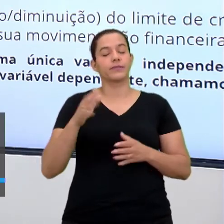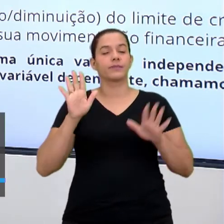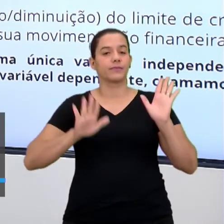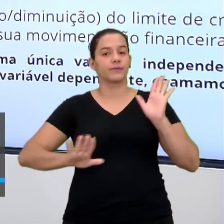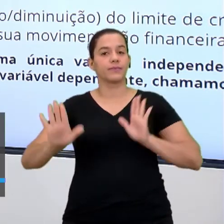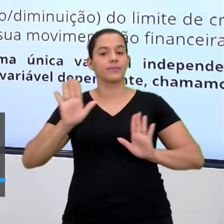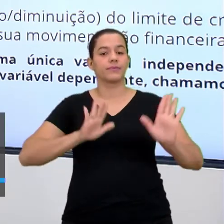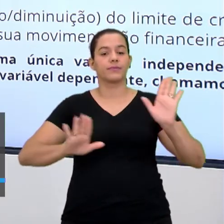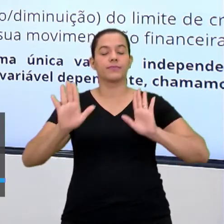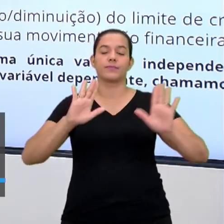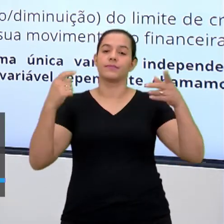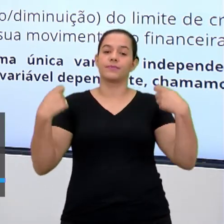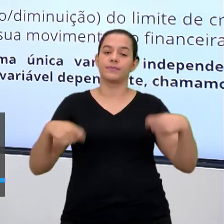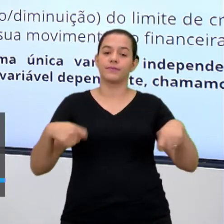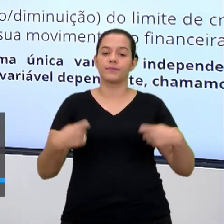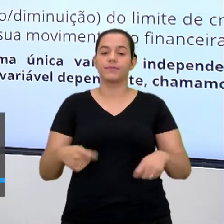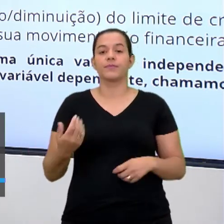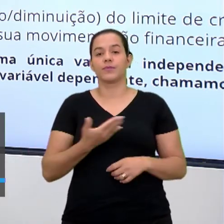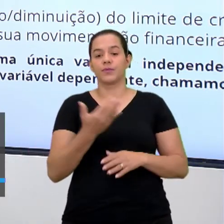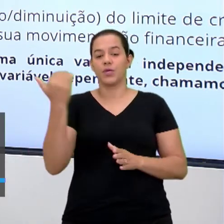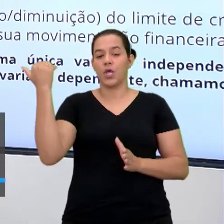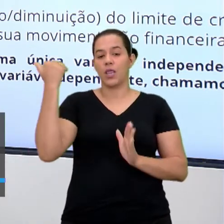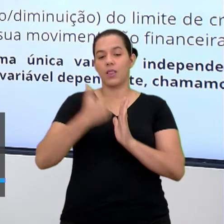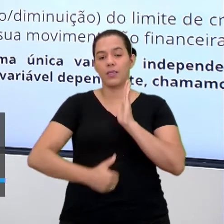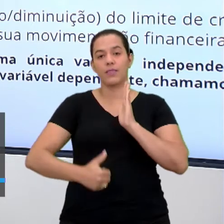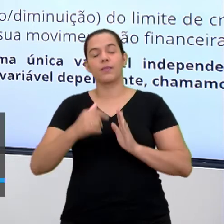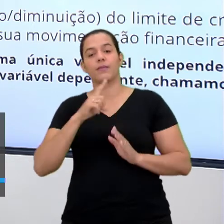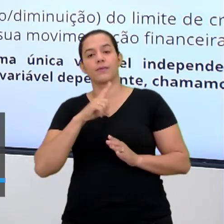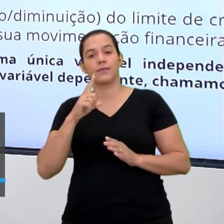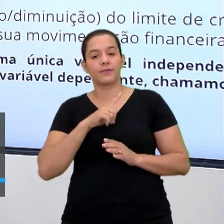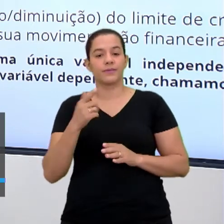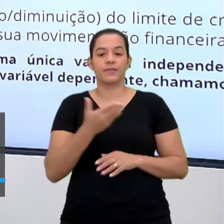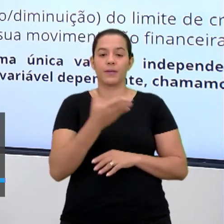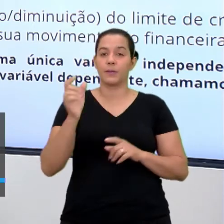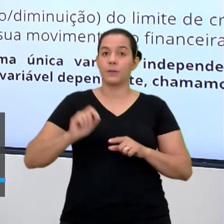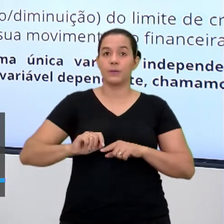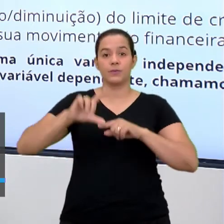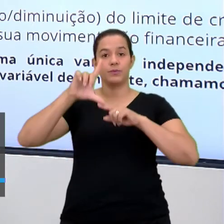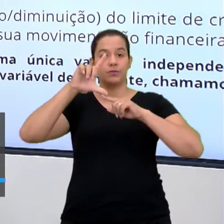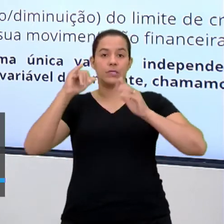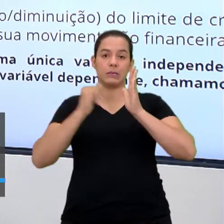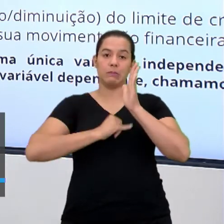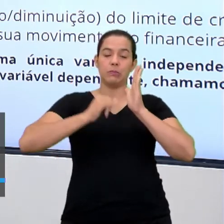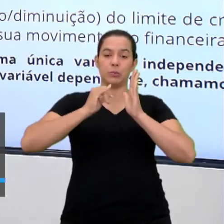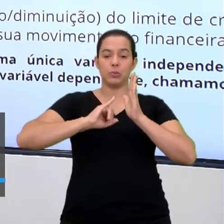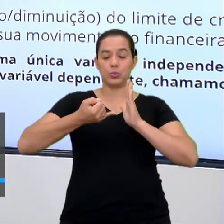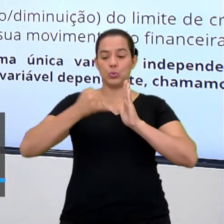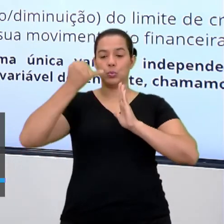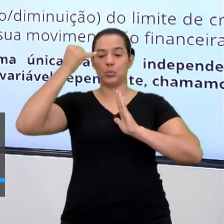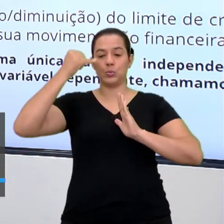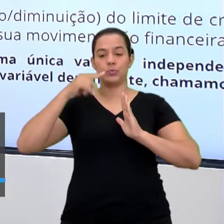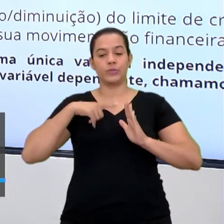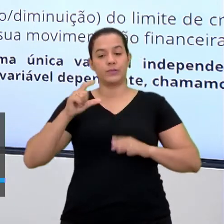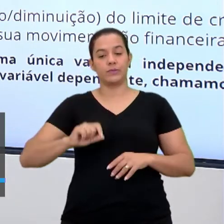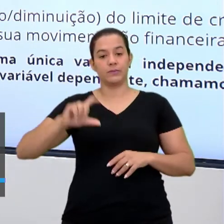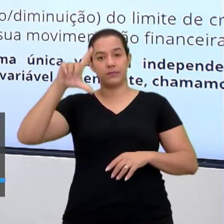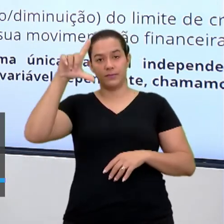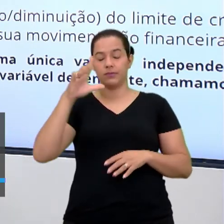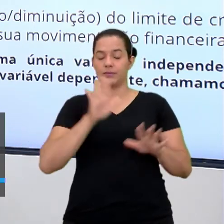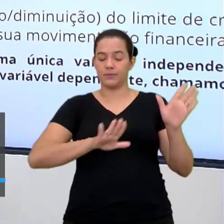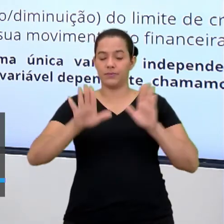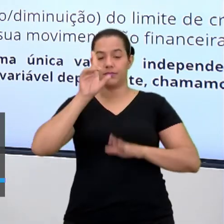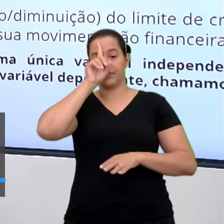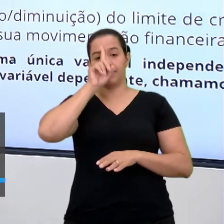singulares aí, né? De taxas de juros que são muito altas. Então, é algo assim extremamente perigoso, tá ok?